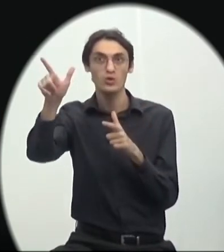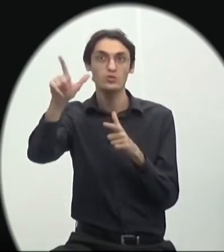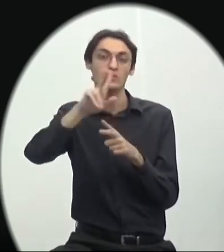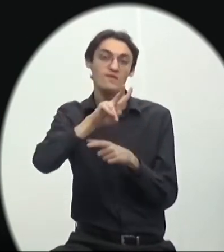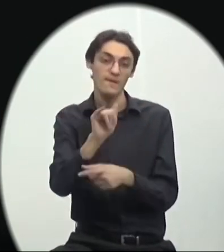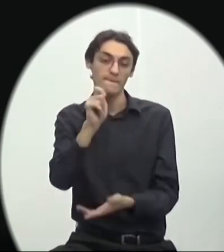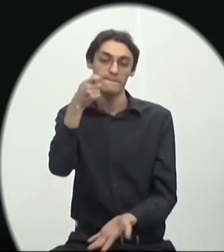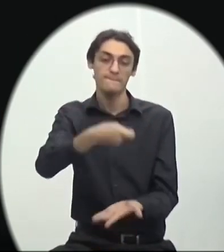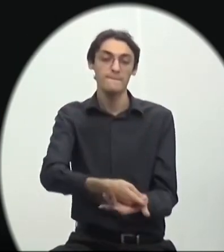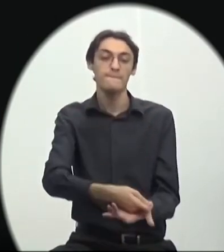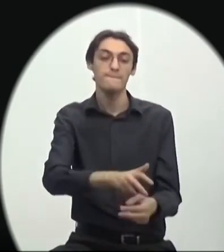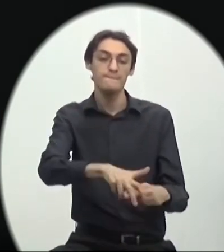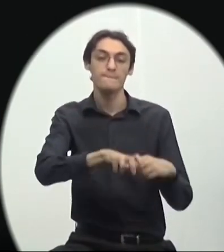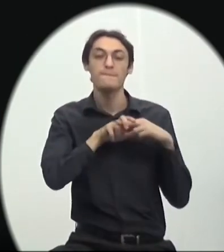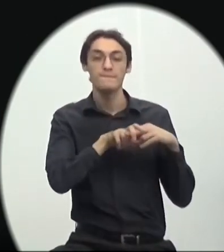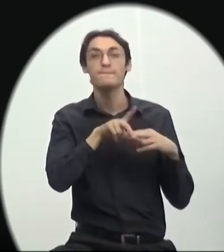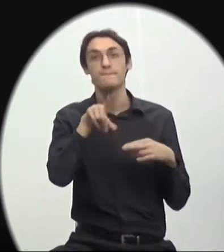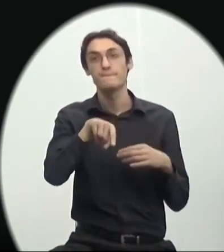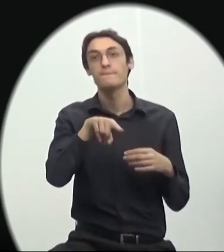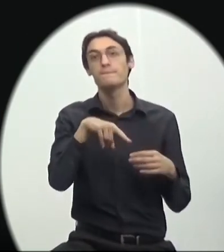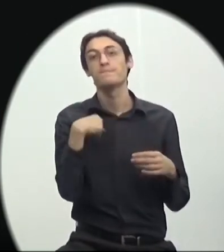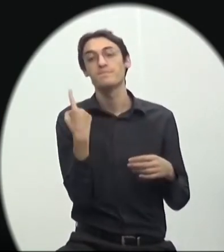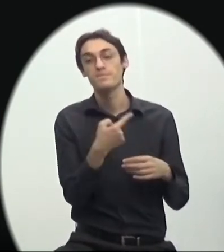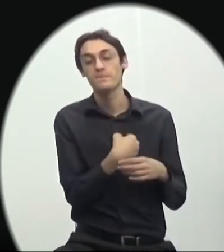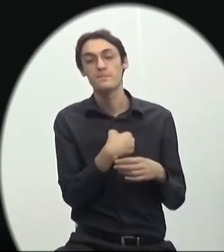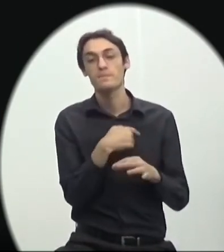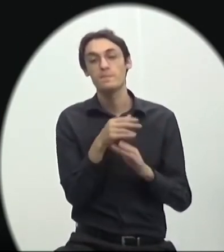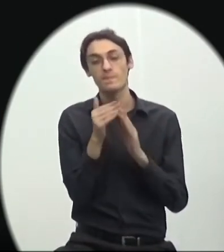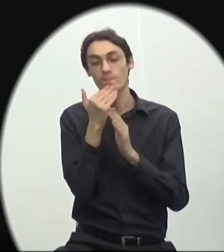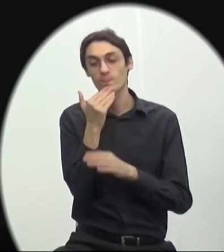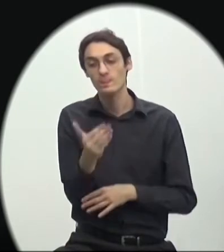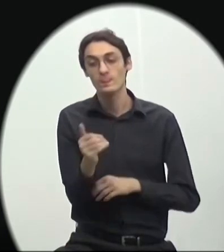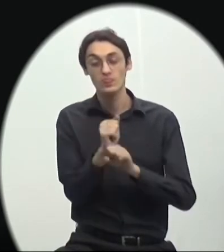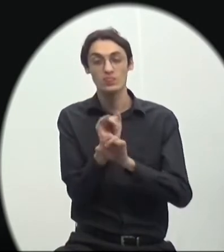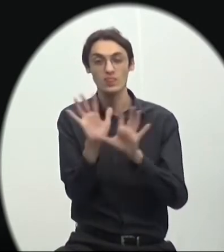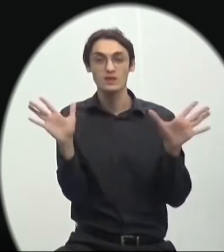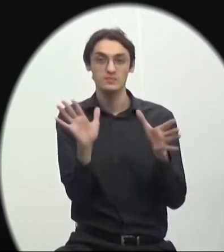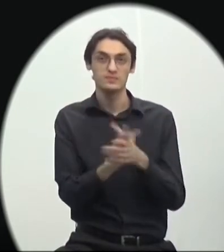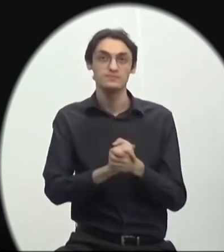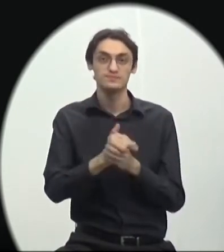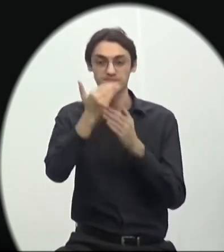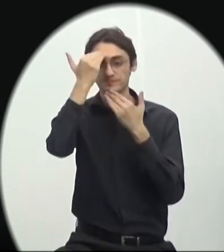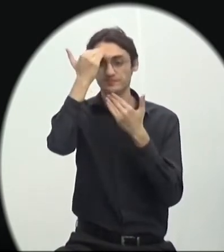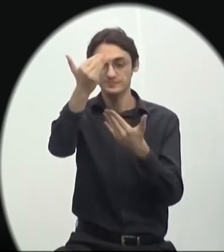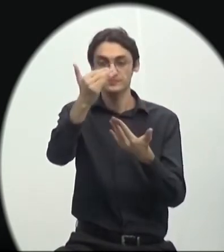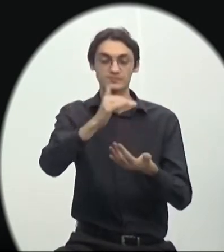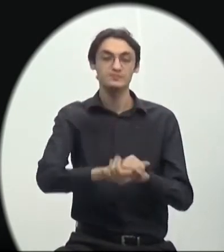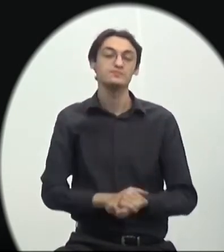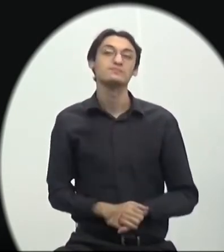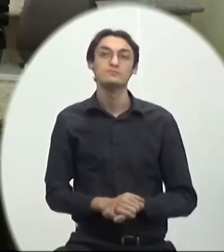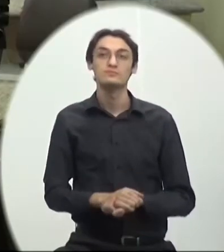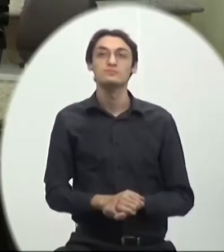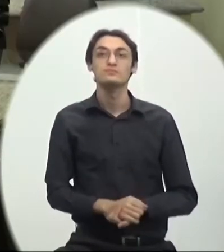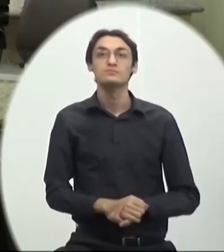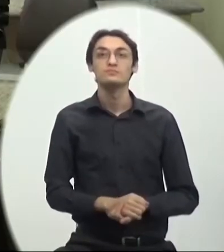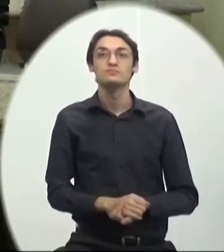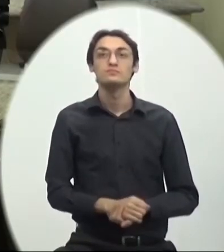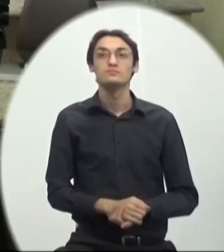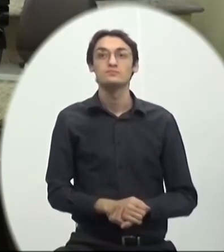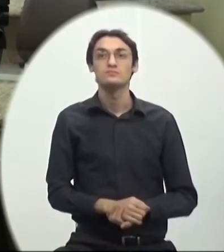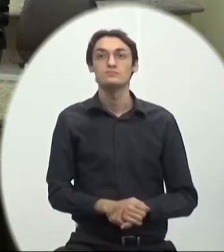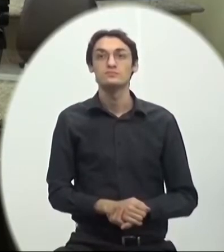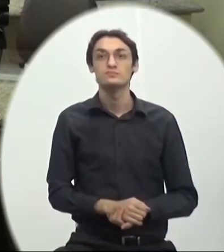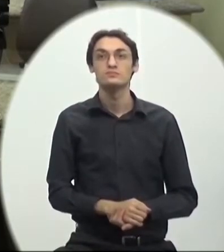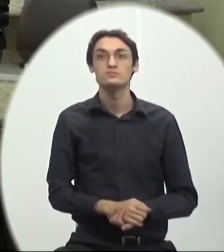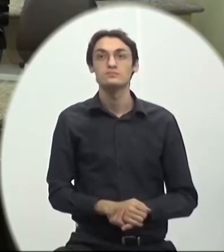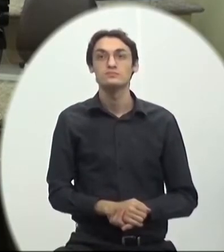arcar. Então é nesse sentido que a gente pede esse esclarecimento. Obrigado, senhor presidente. O requerimento continua